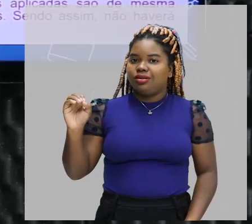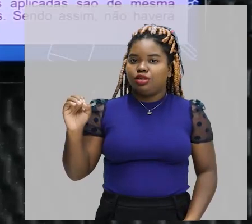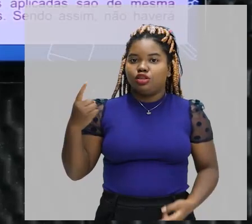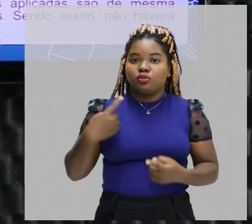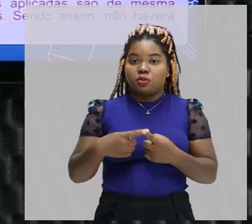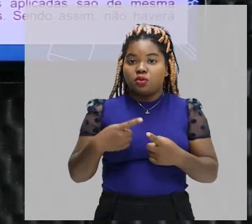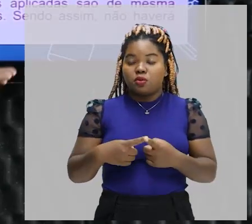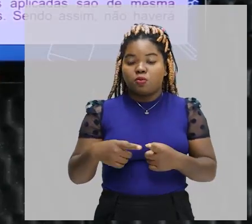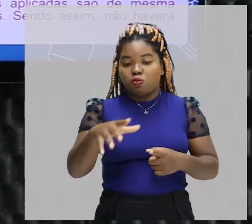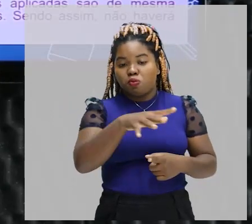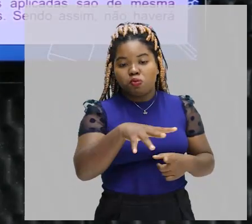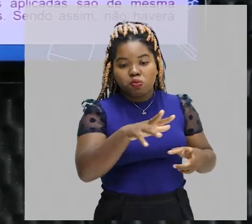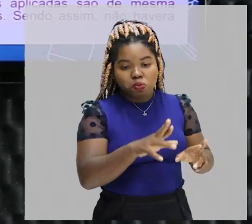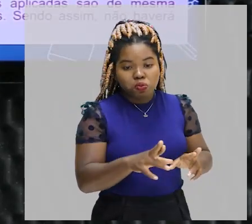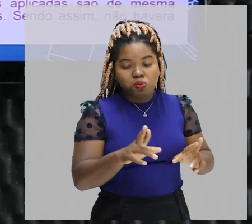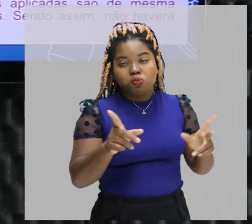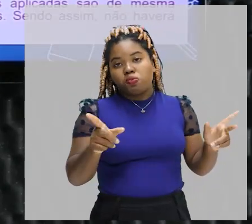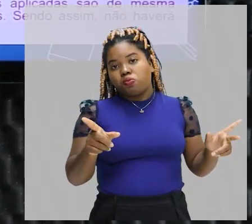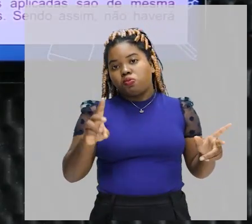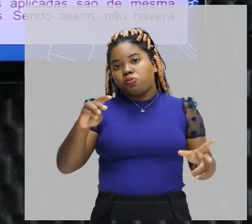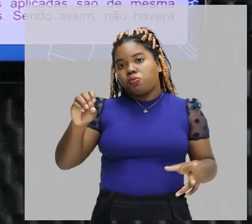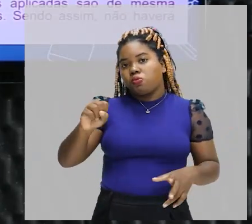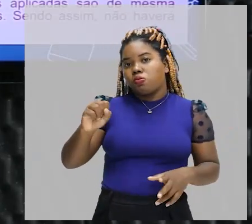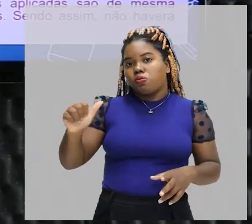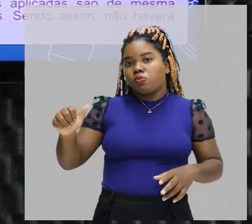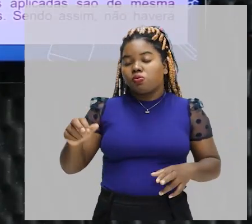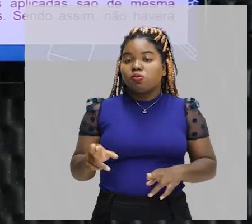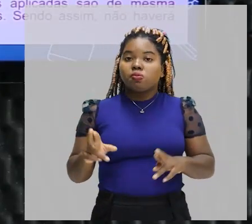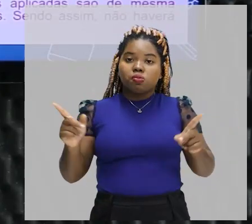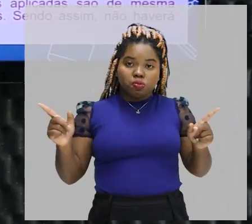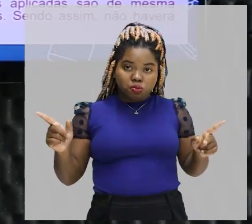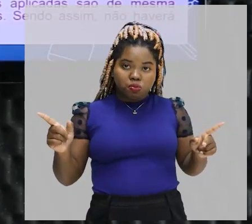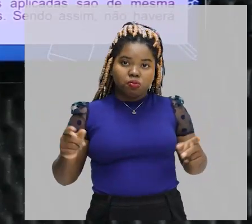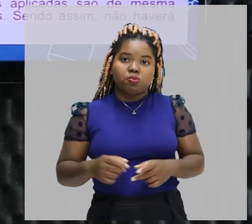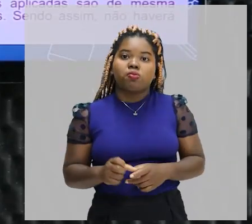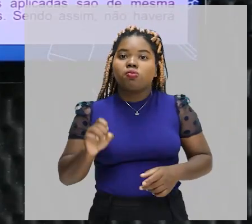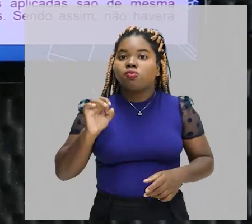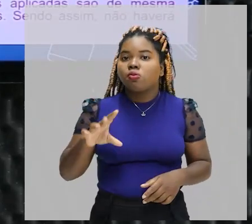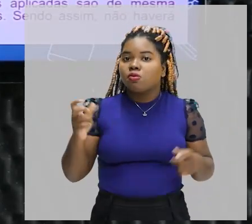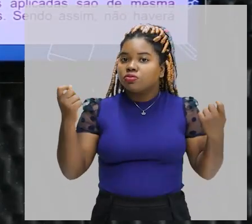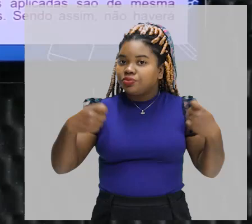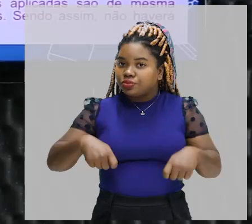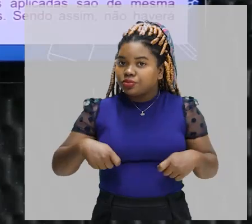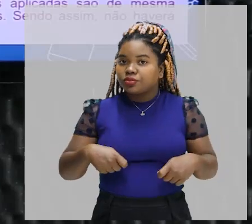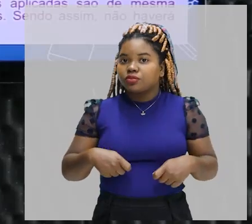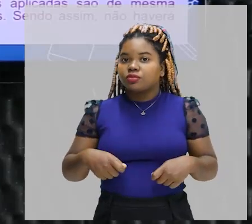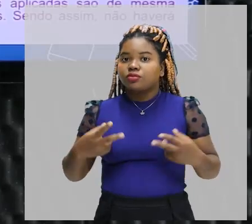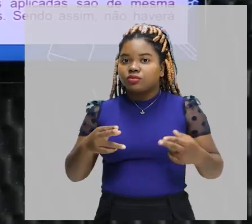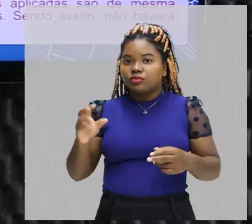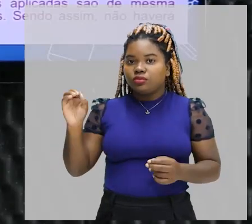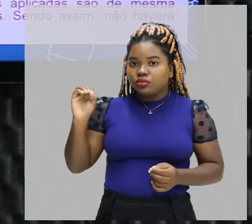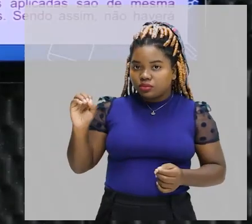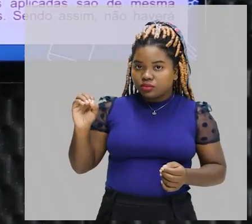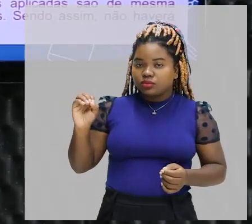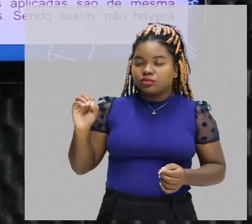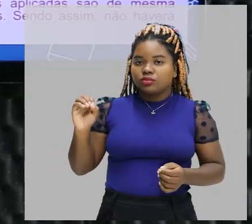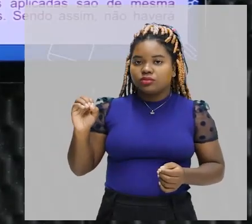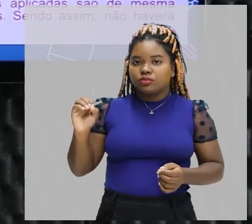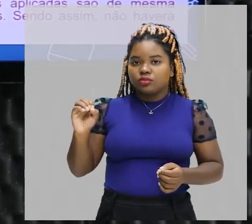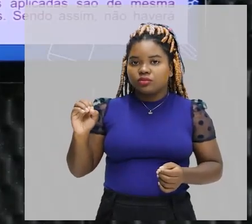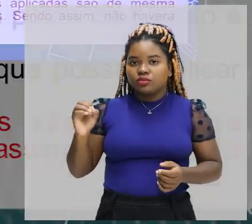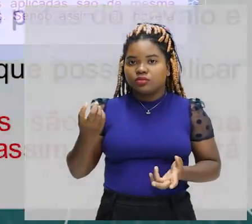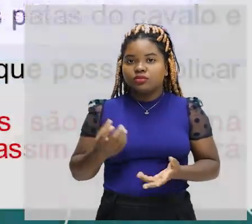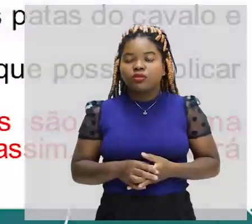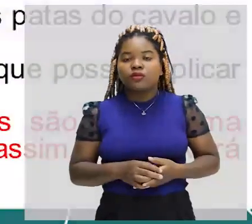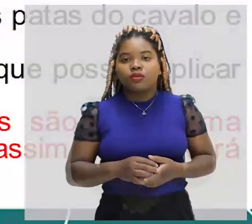corpos diferentes, tá certo? Nós só podemos anular as forças que atuam no